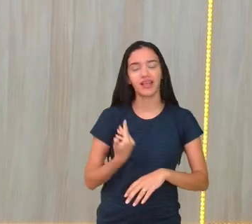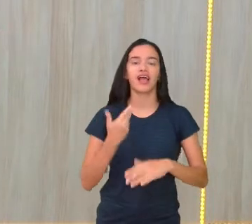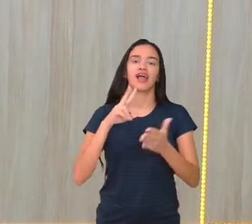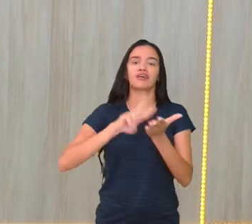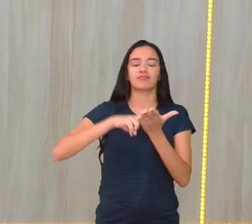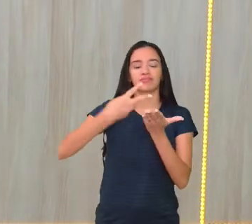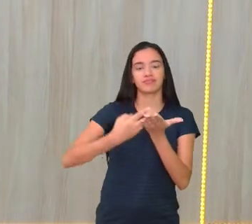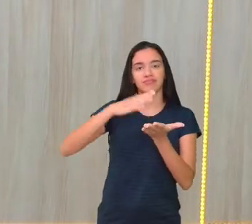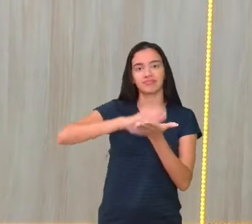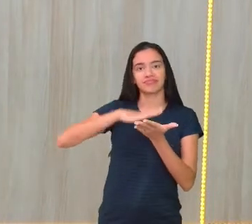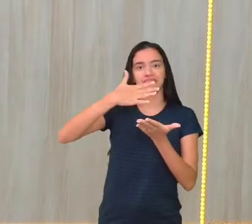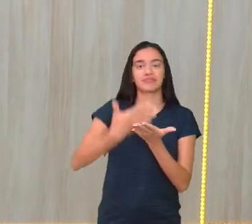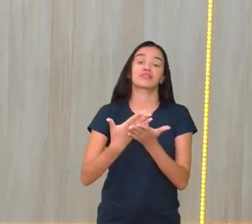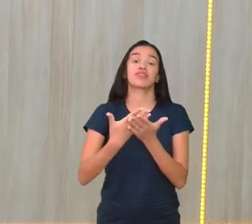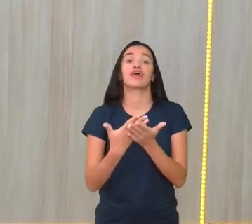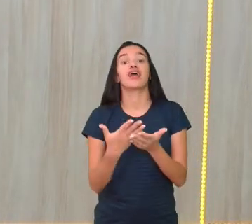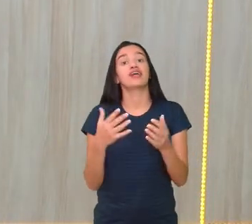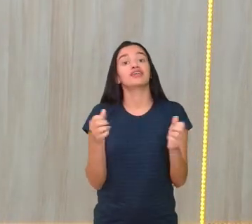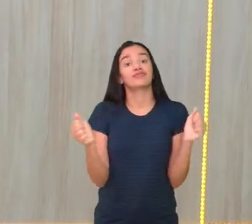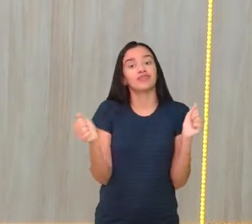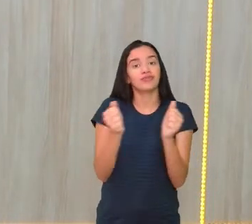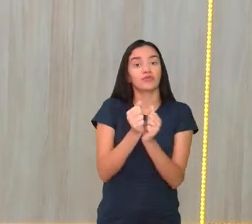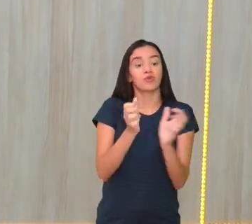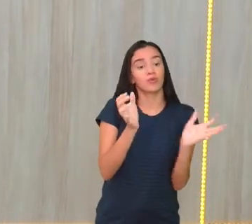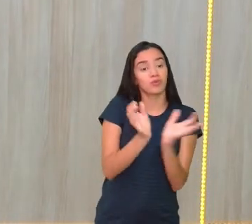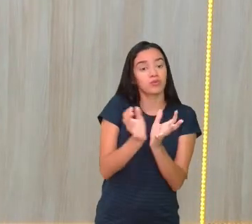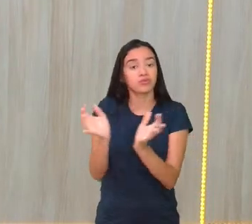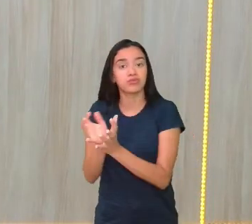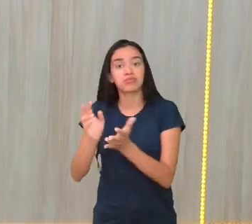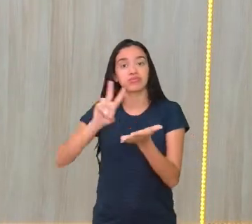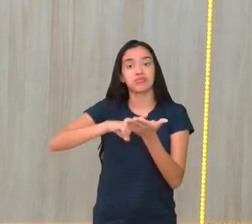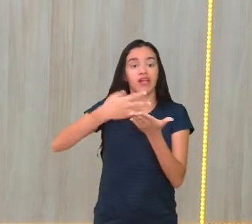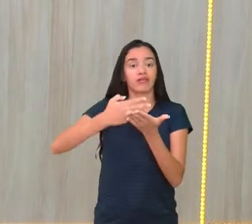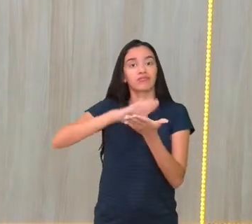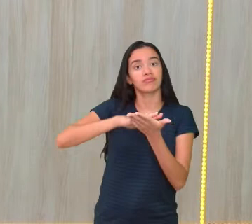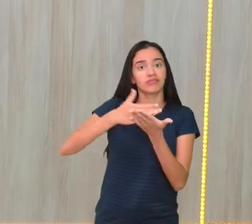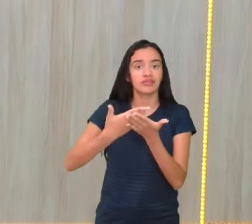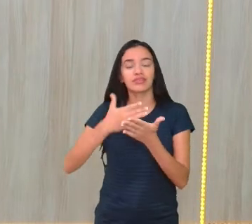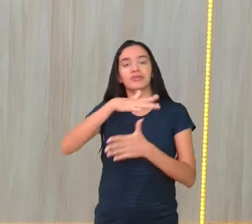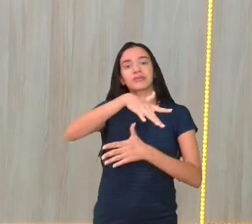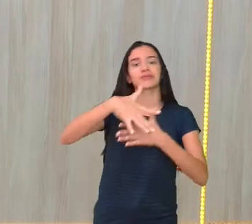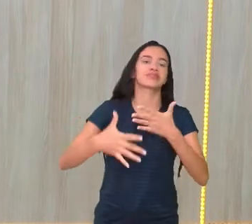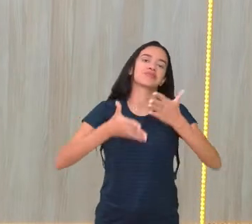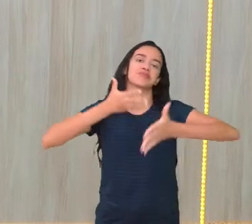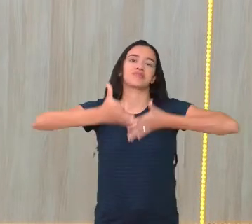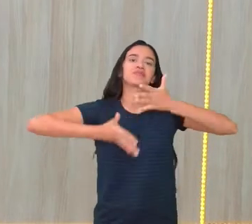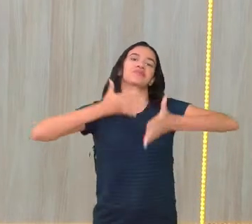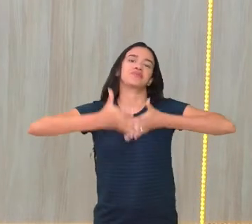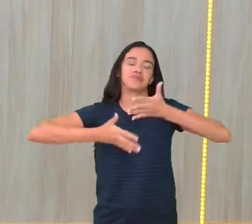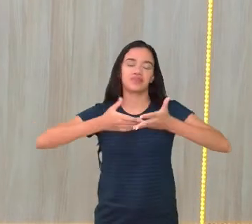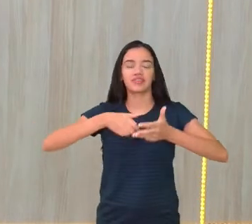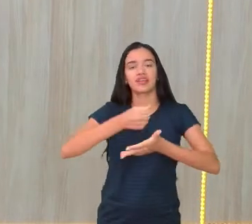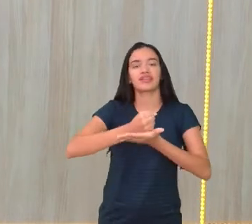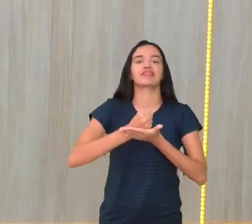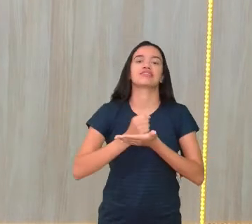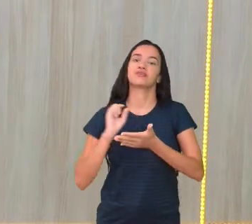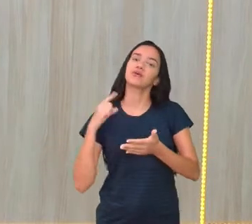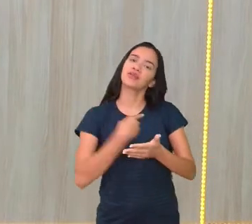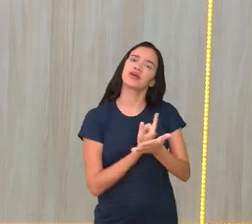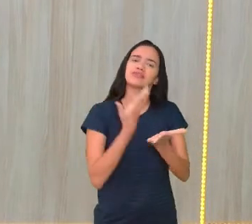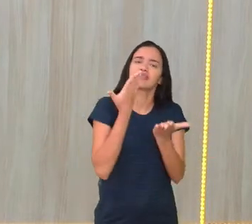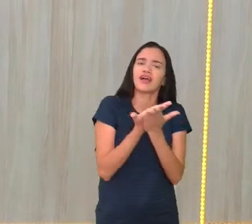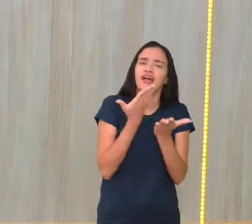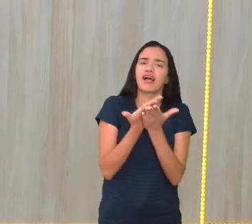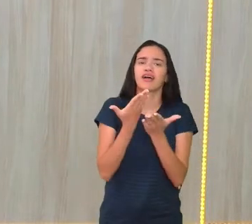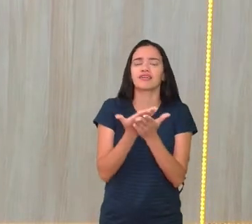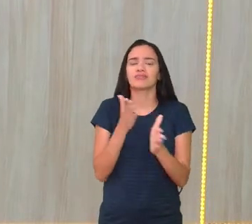cantinho, a Midian junto com toda a equipe de intérprete de Libras nos ajudam para que nossas aulas se tornem